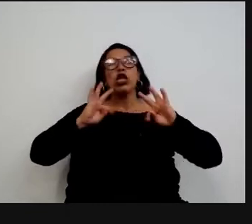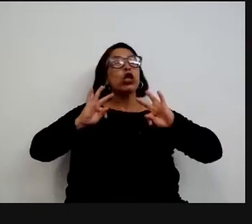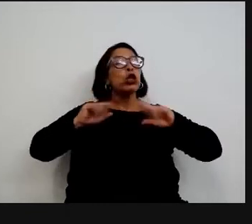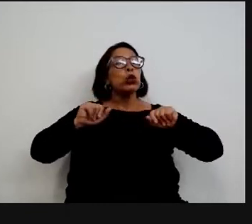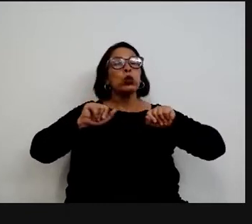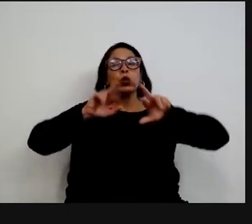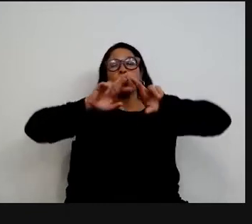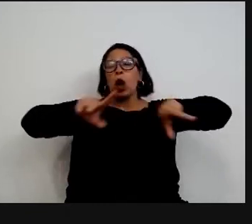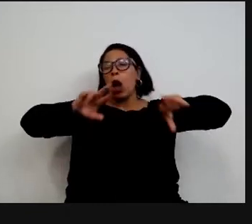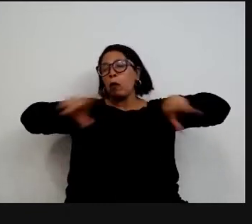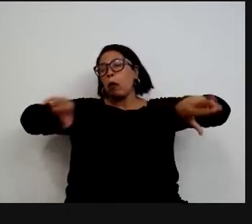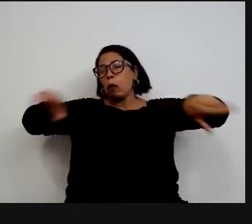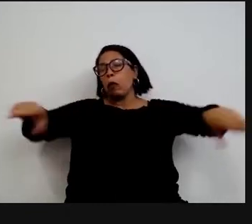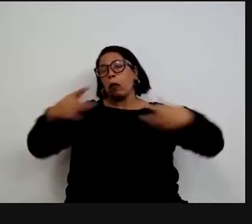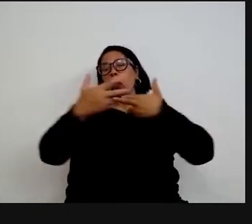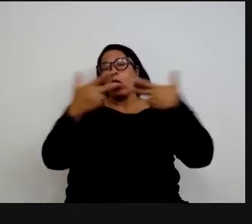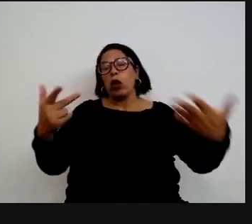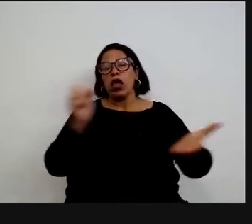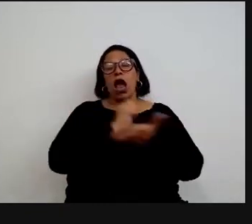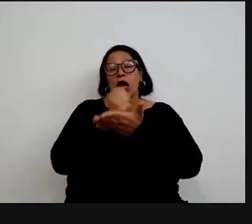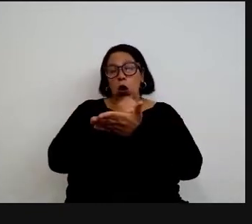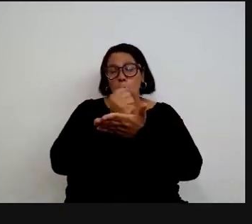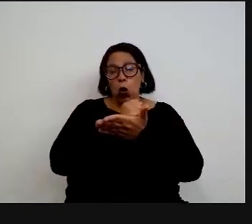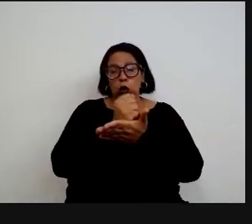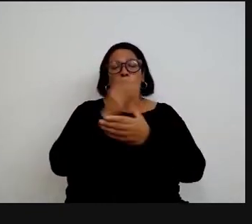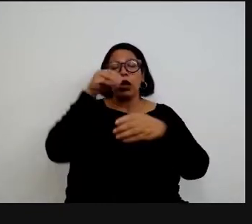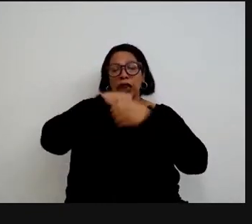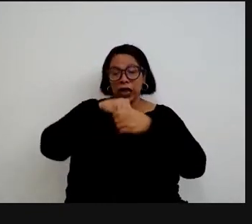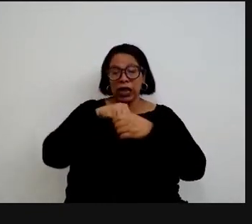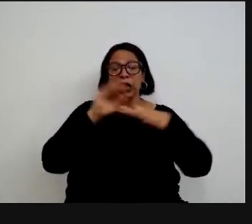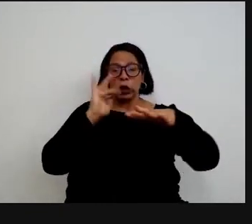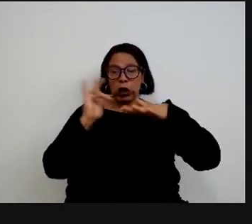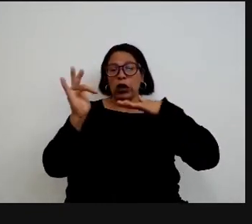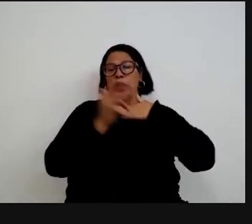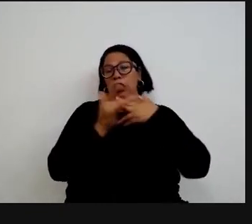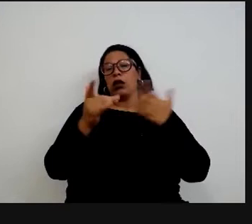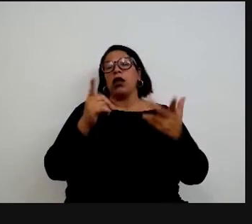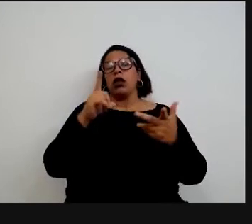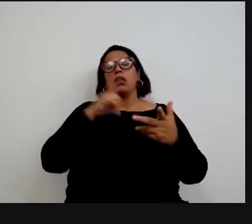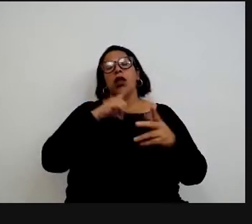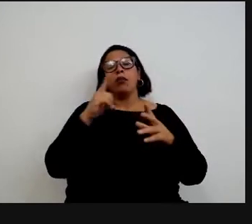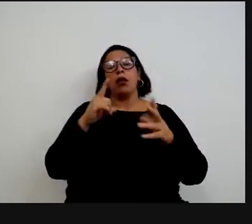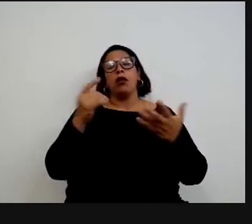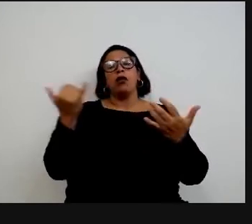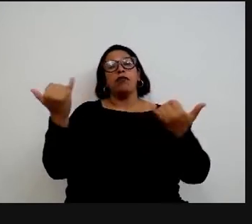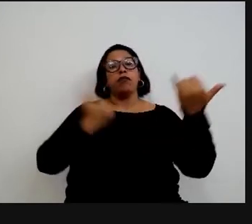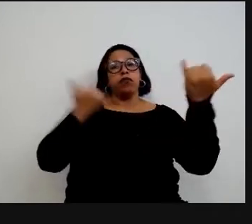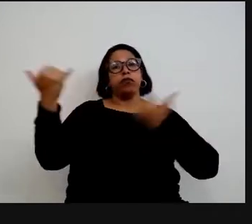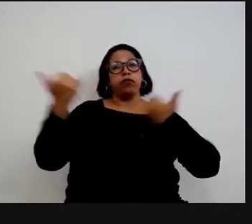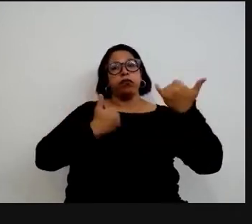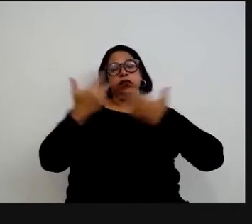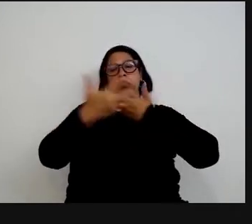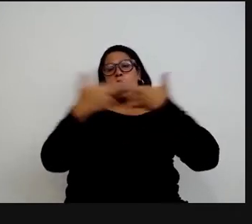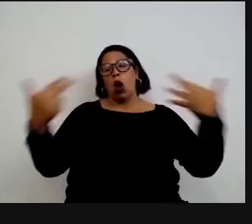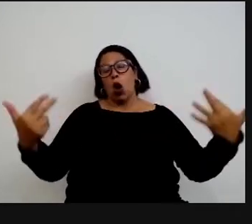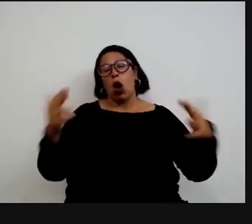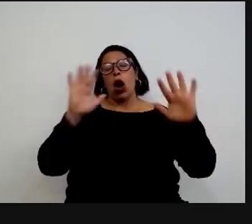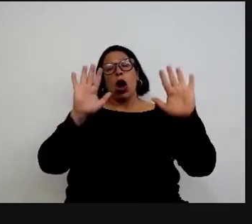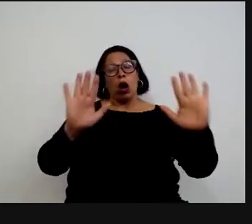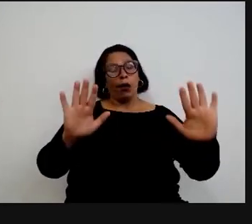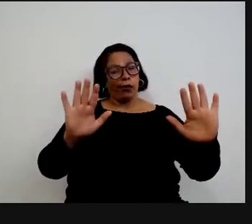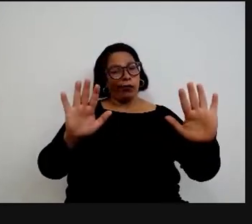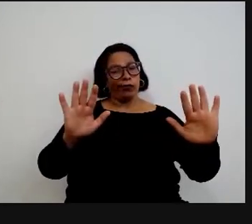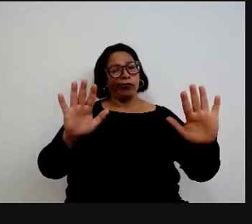e a gente não controla o que está lá. E aí você trazendo essa questão de trazer muitas coisas de informações, às vezes é importante a gente também parar e